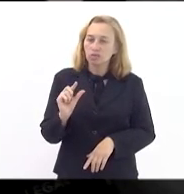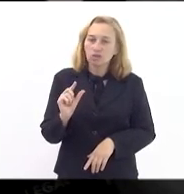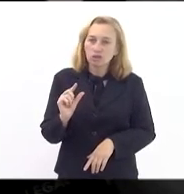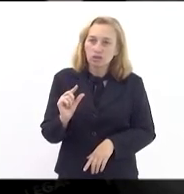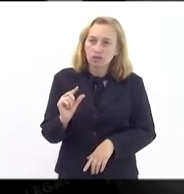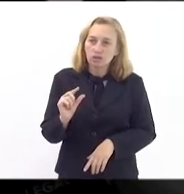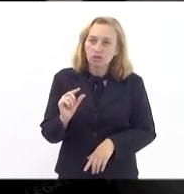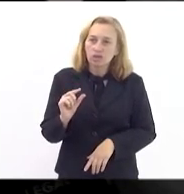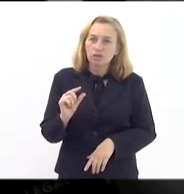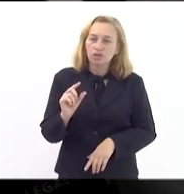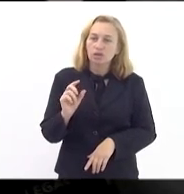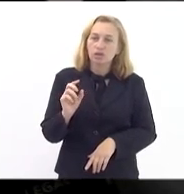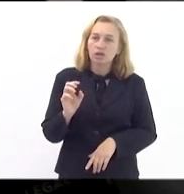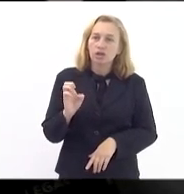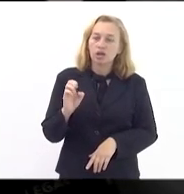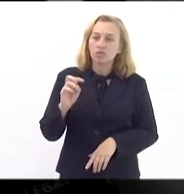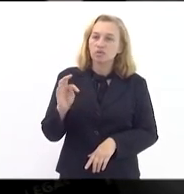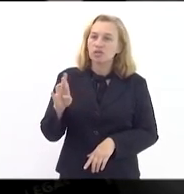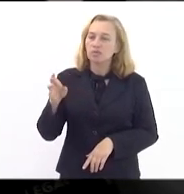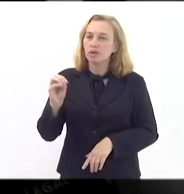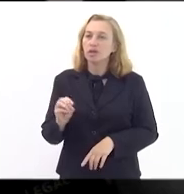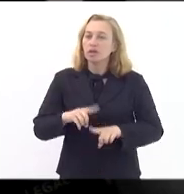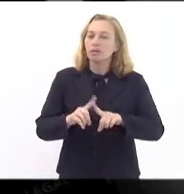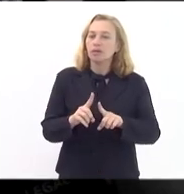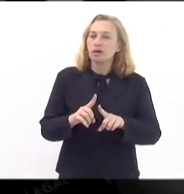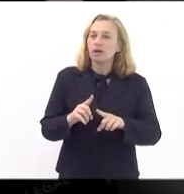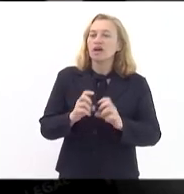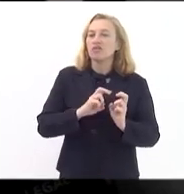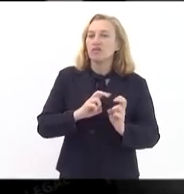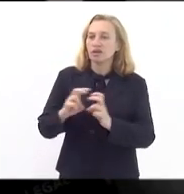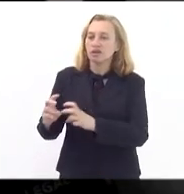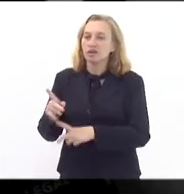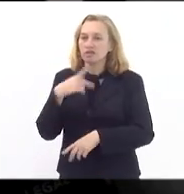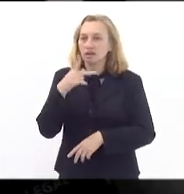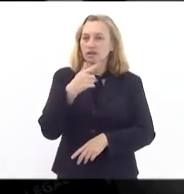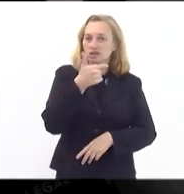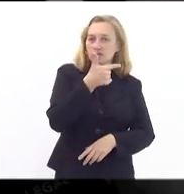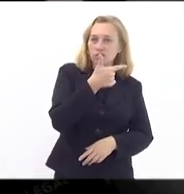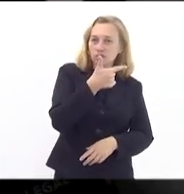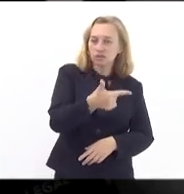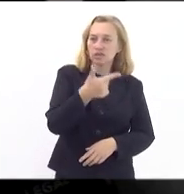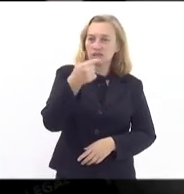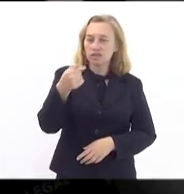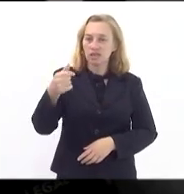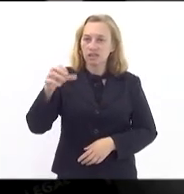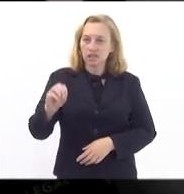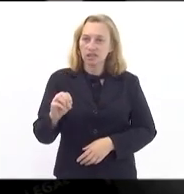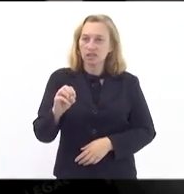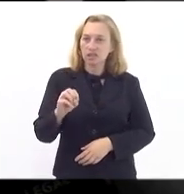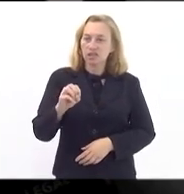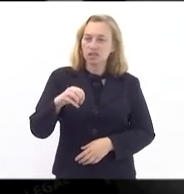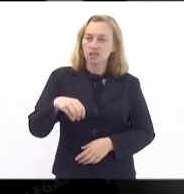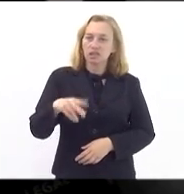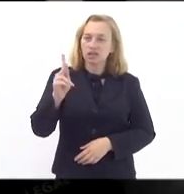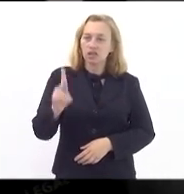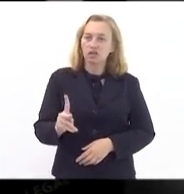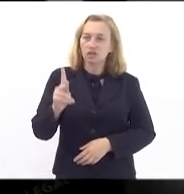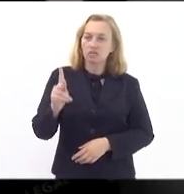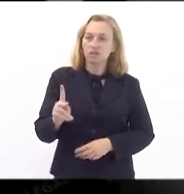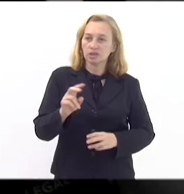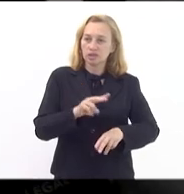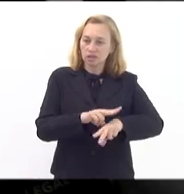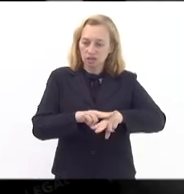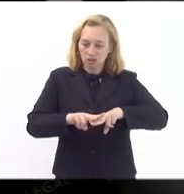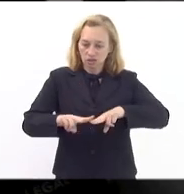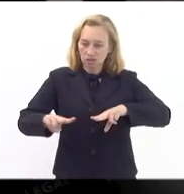esse embutimento agora só que a ferrovia como foi falado tem 270 km de linha férrea e nós fizemos